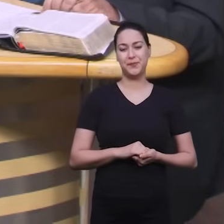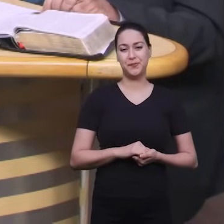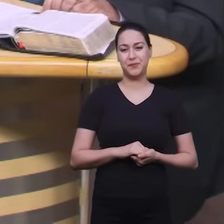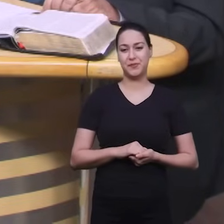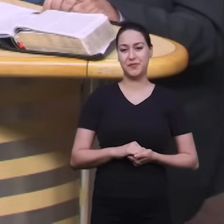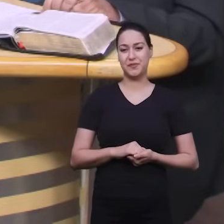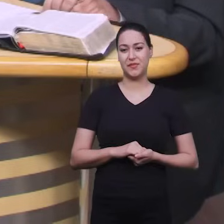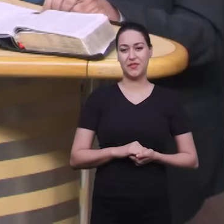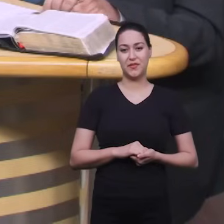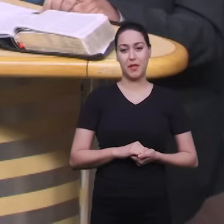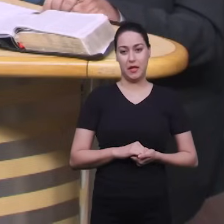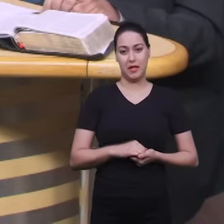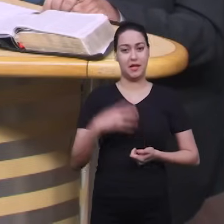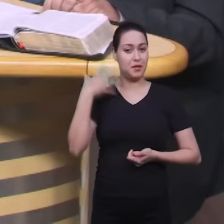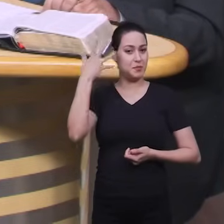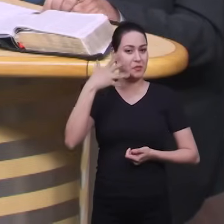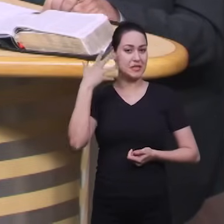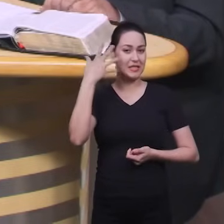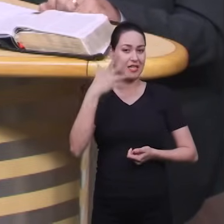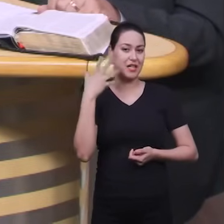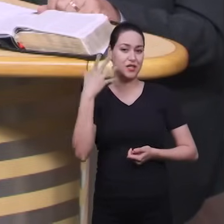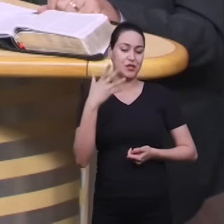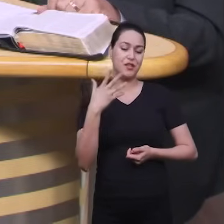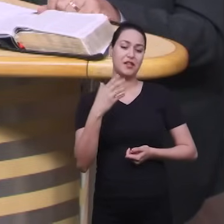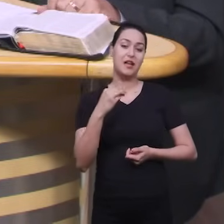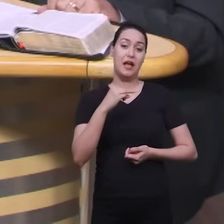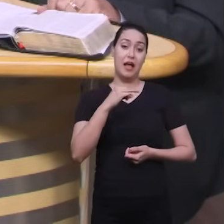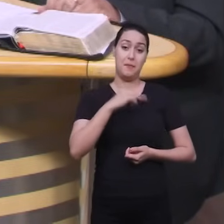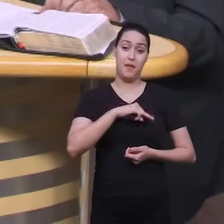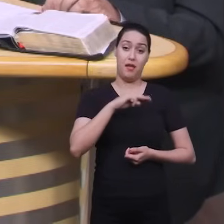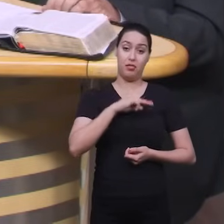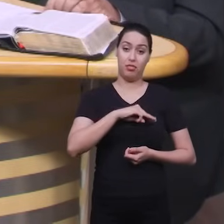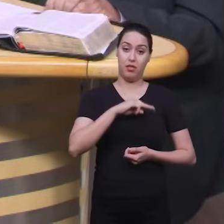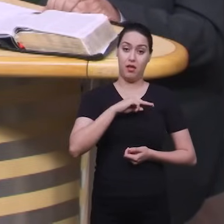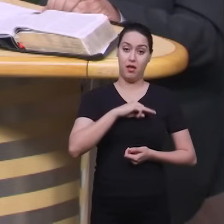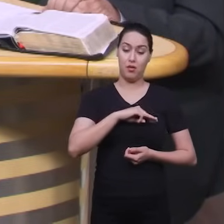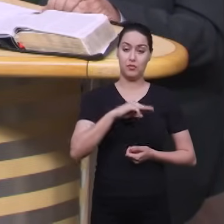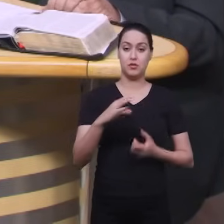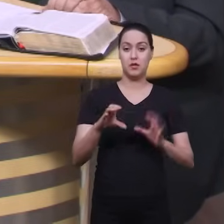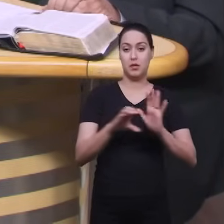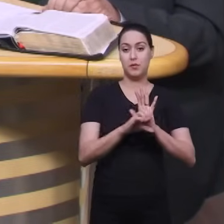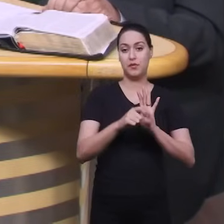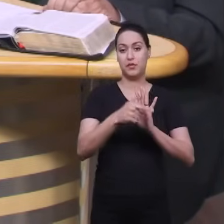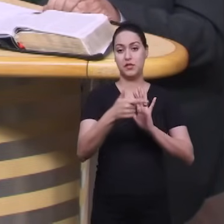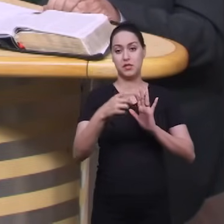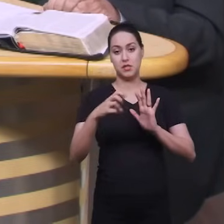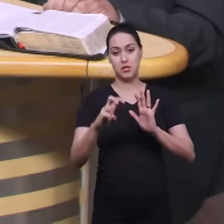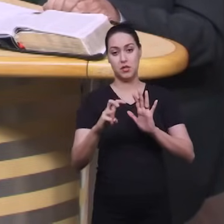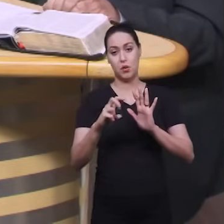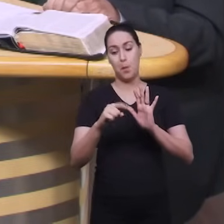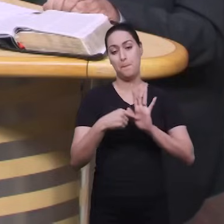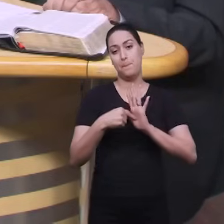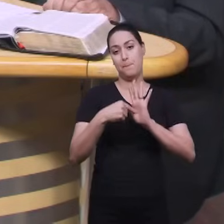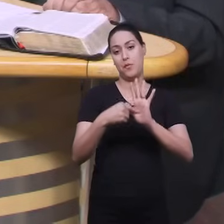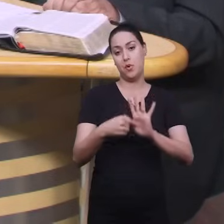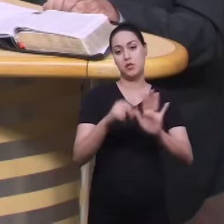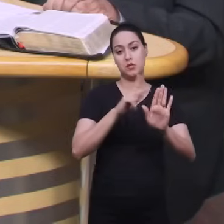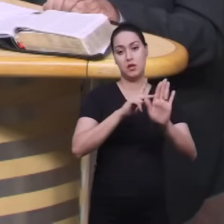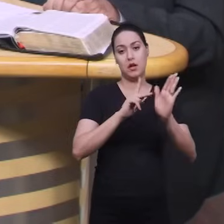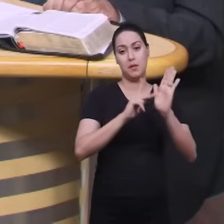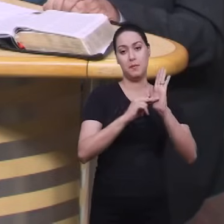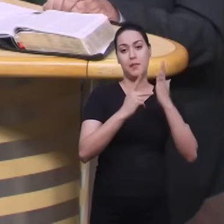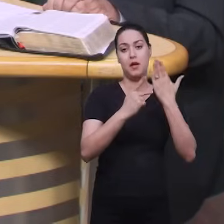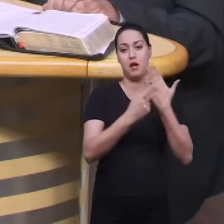e tá aqui uma palavra para O diácono Só lembrando Mateus capítulo 25 fala das dos Talentos aquela Parábola dos Talentos quando